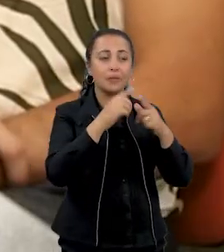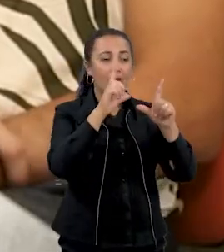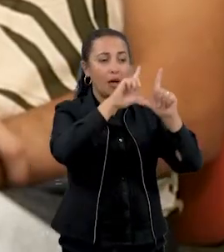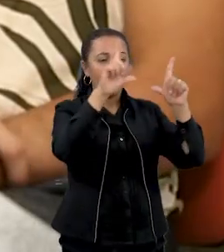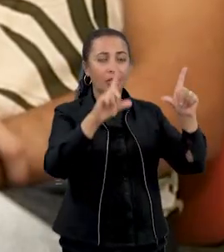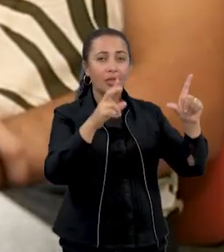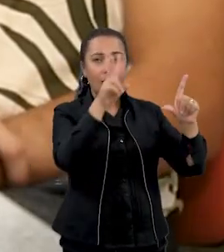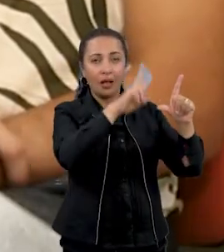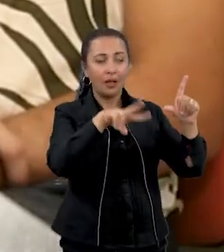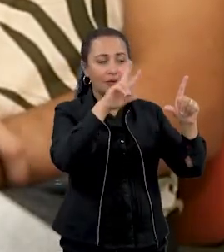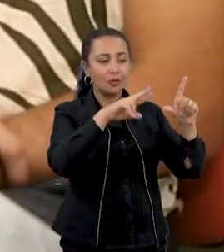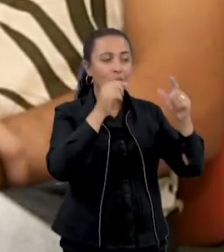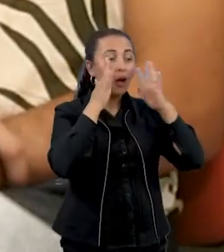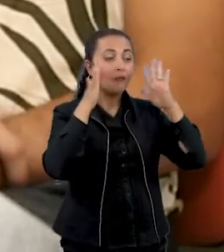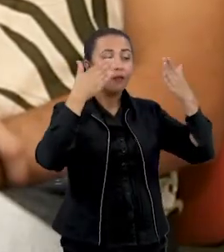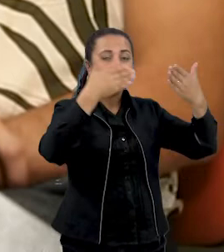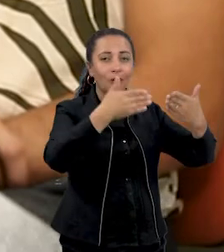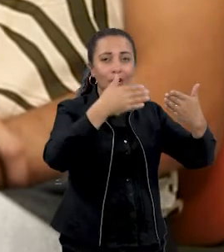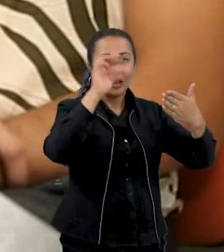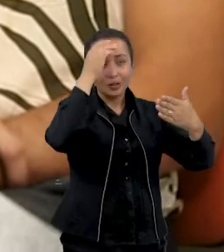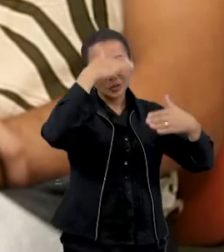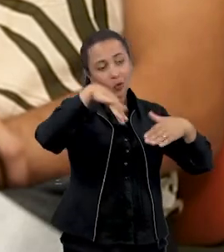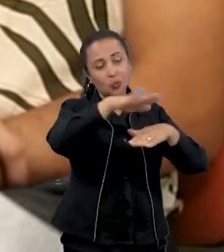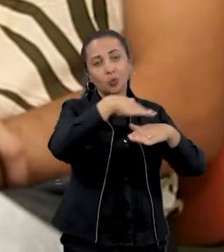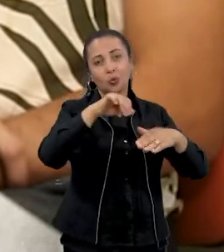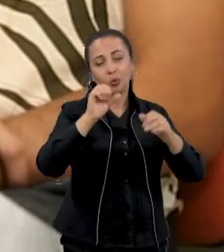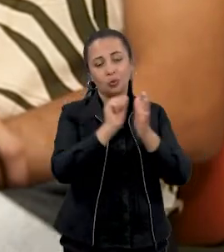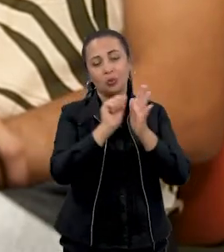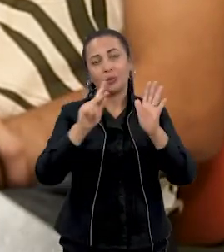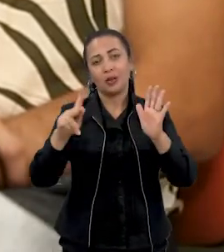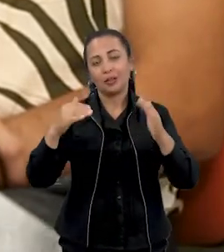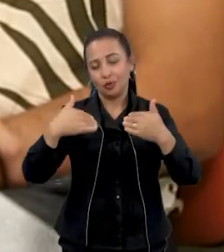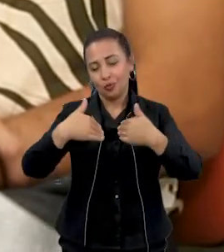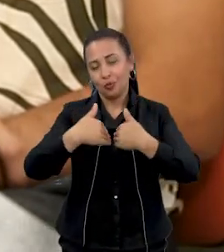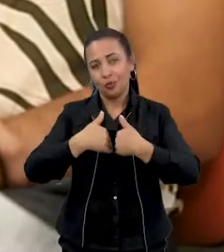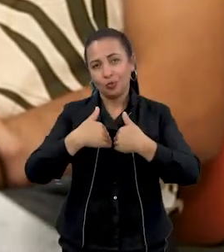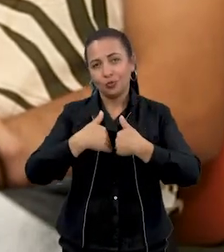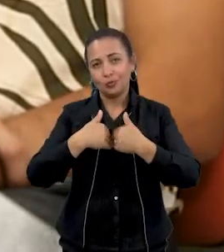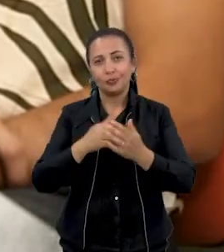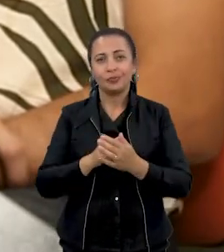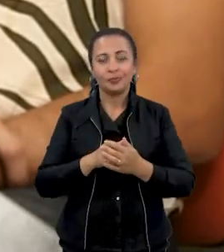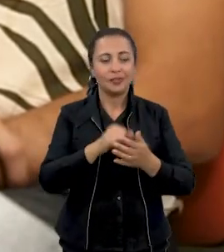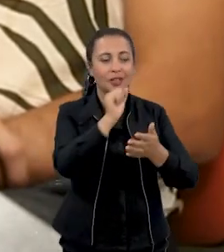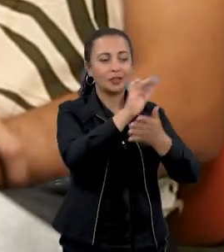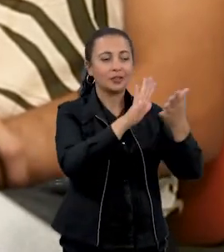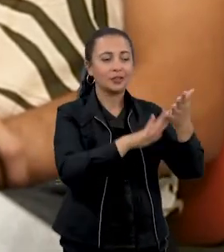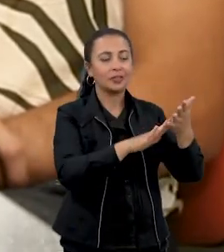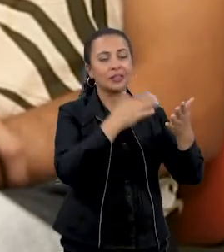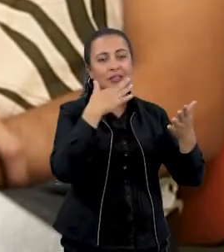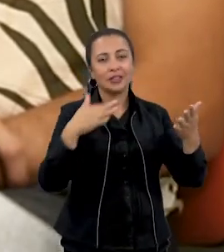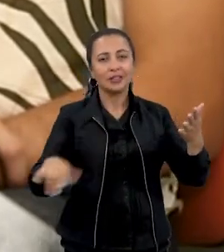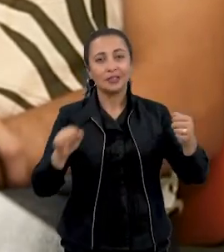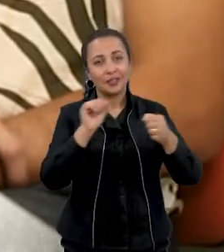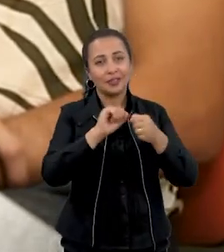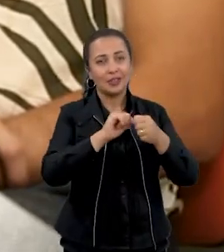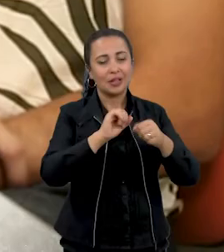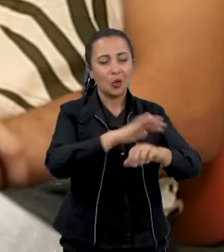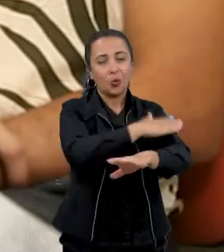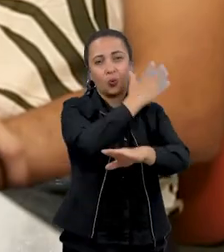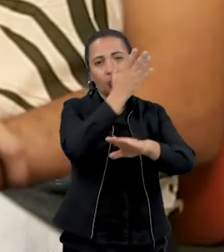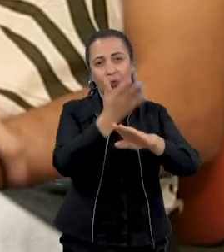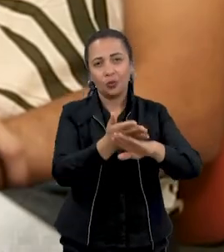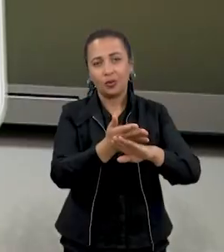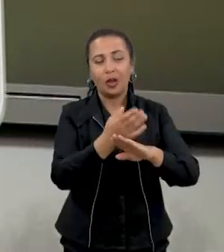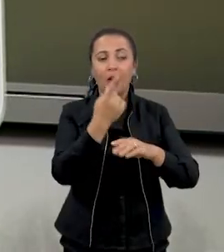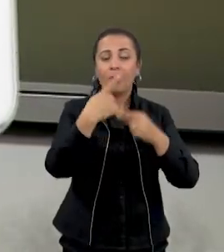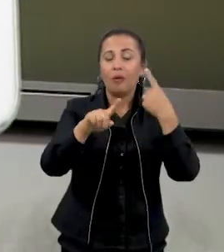realmente na percepção da criança sobre o aplicativo. Então a criança ela pode ter a visualização das atividades que ela vai fazer durante o